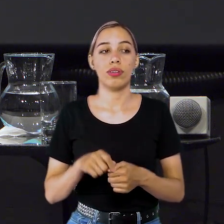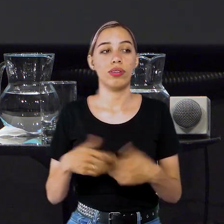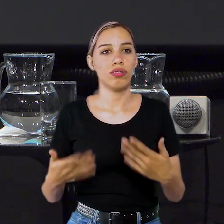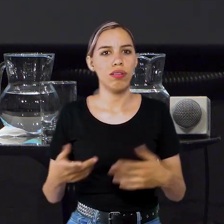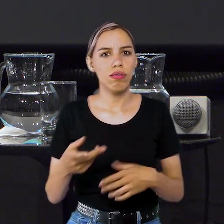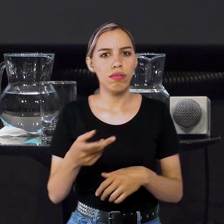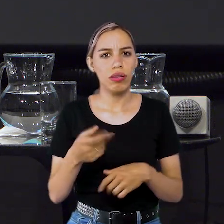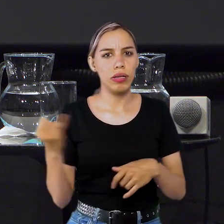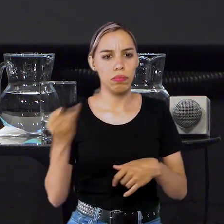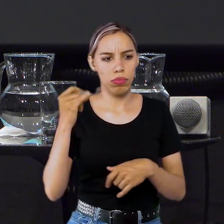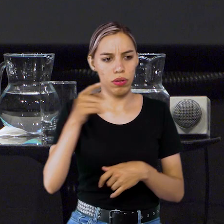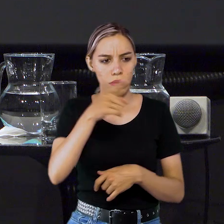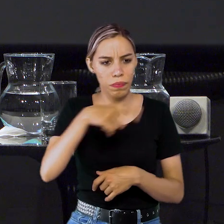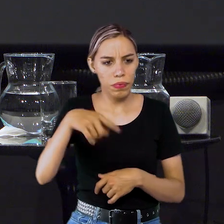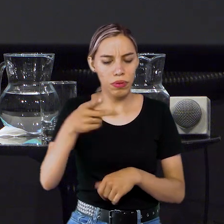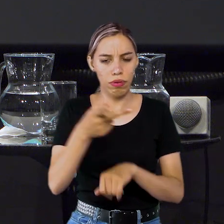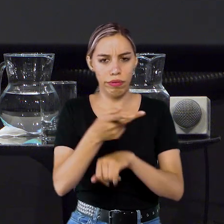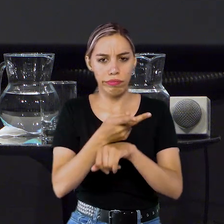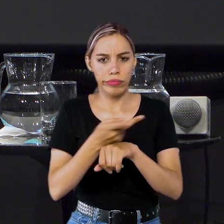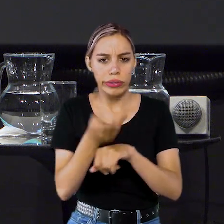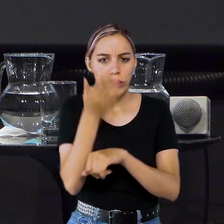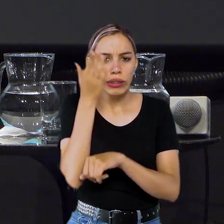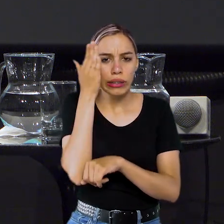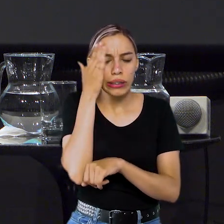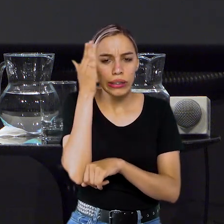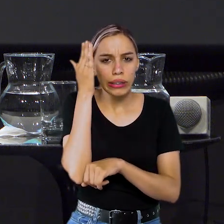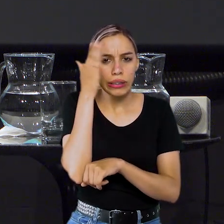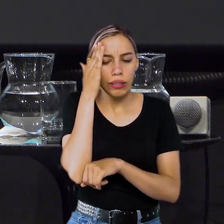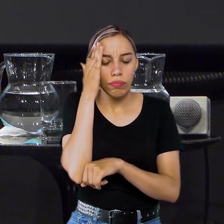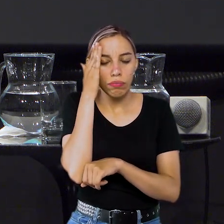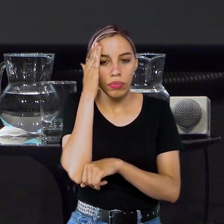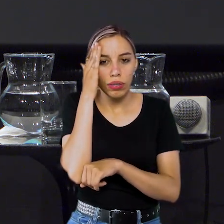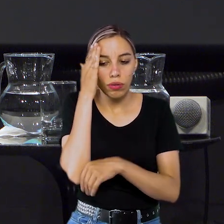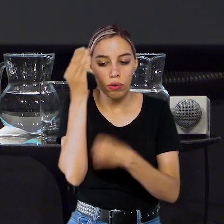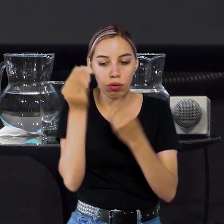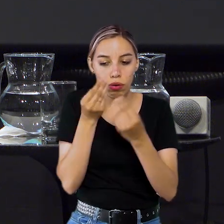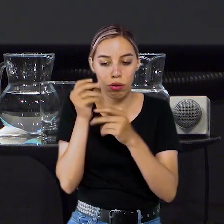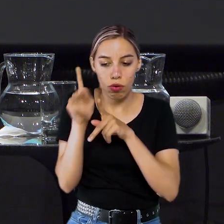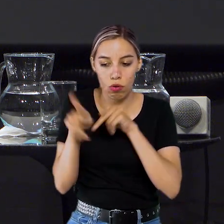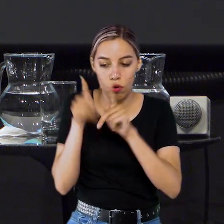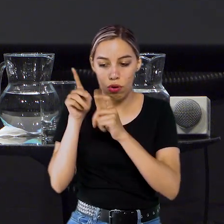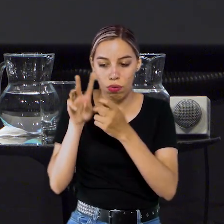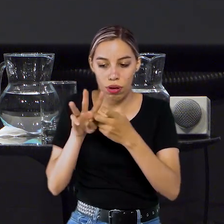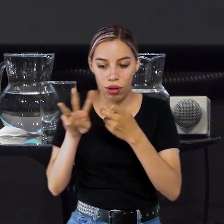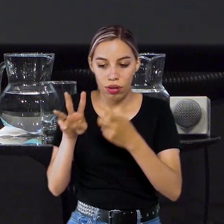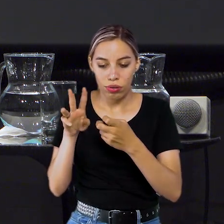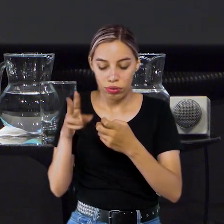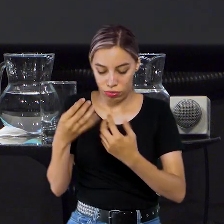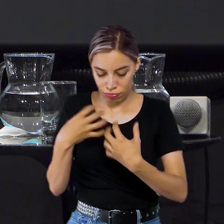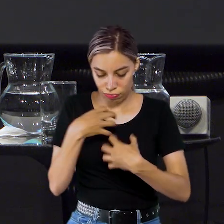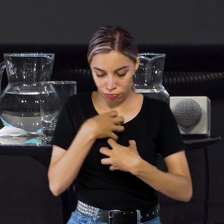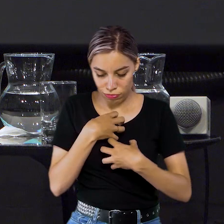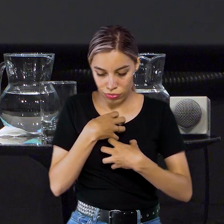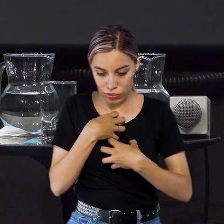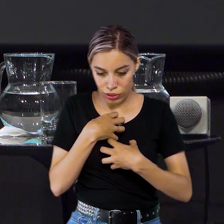vocês buscarem a essência dos povos originários, porque os povos originários